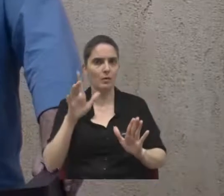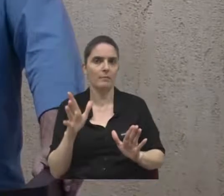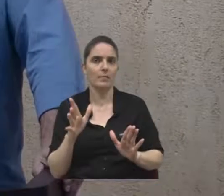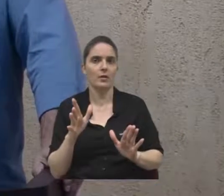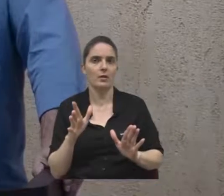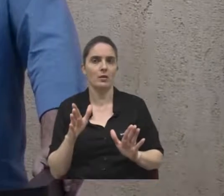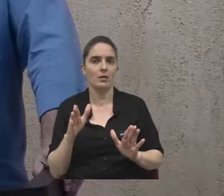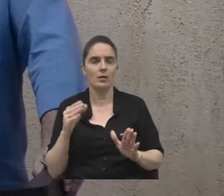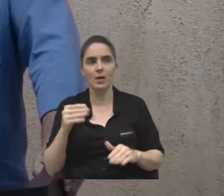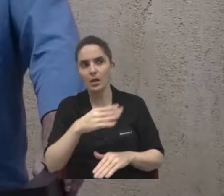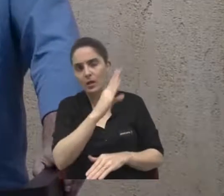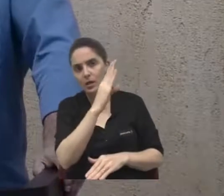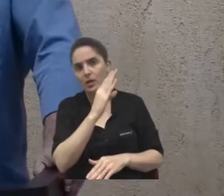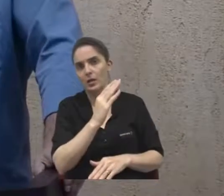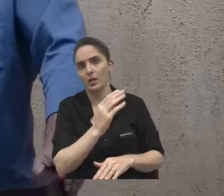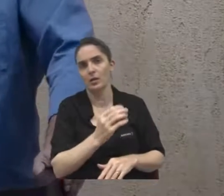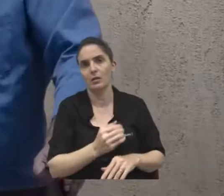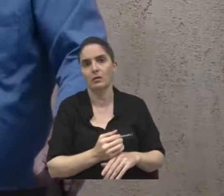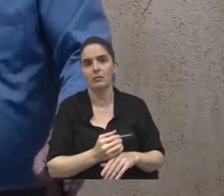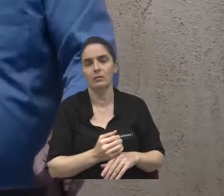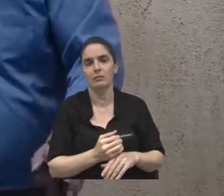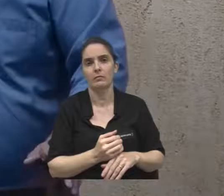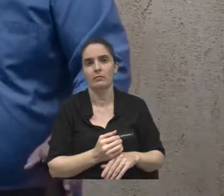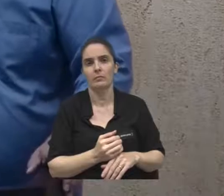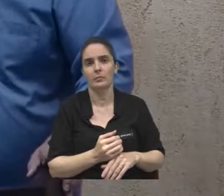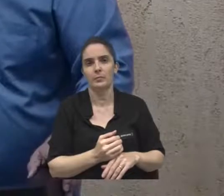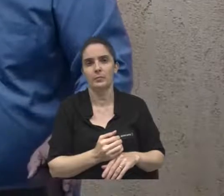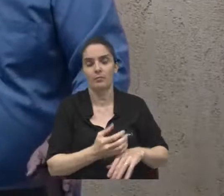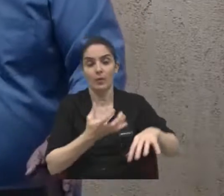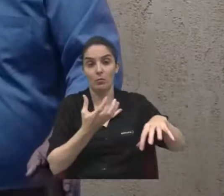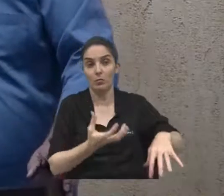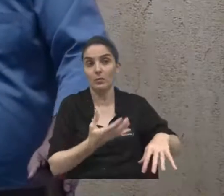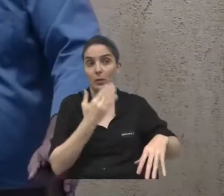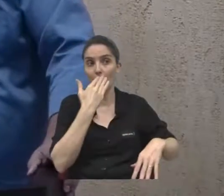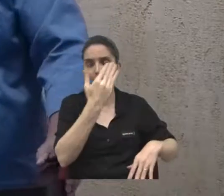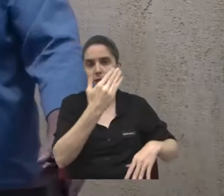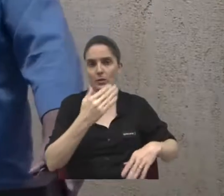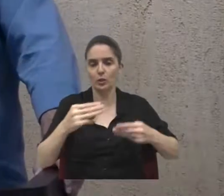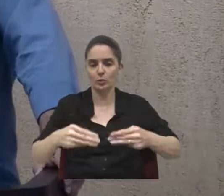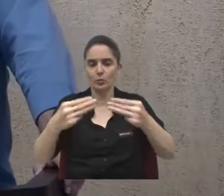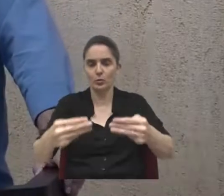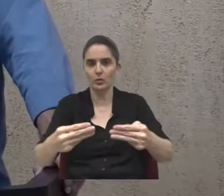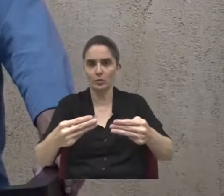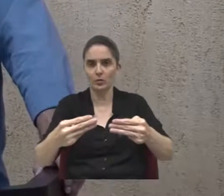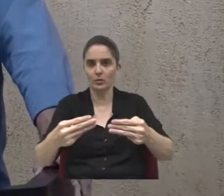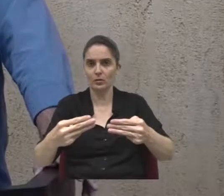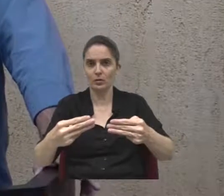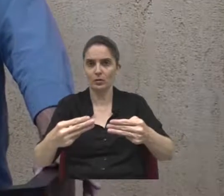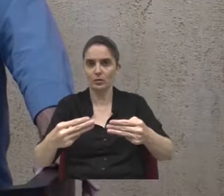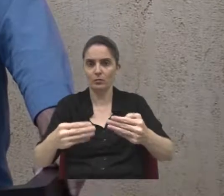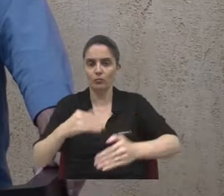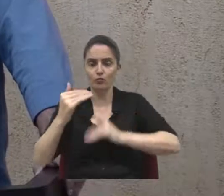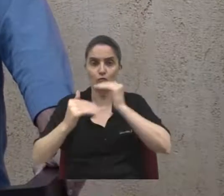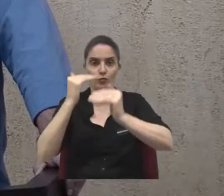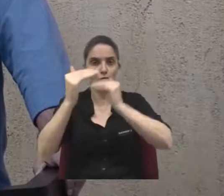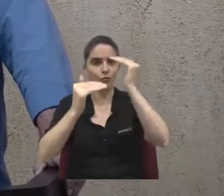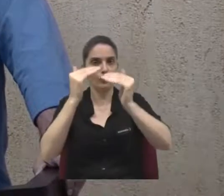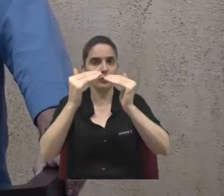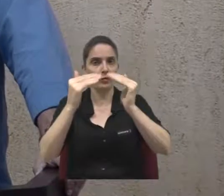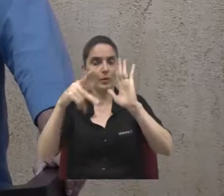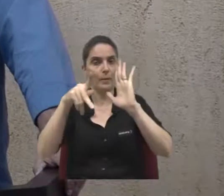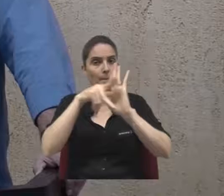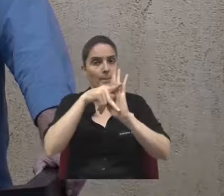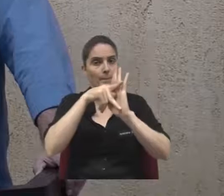esse requerimento ao Ministério do Desenvolvimento, que derrube a portaria que cedeu aquela área para o